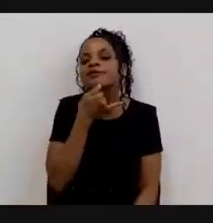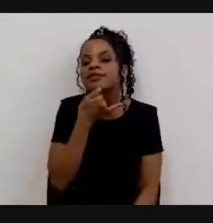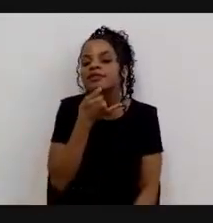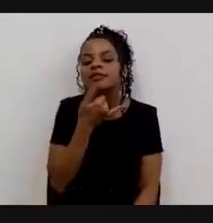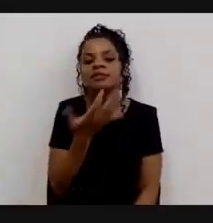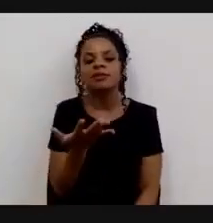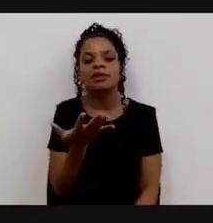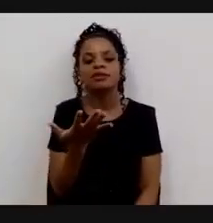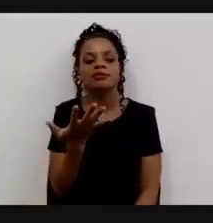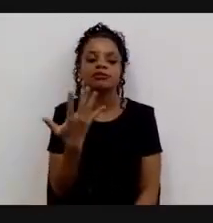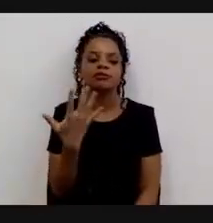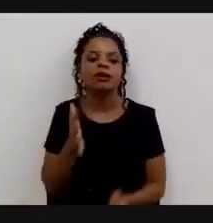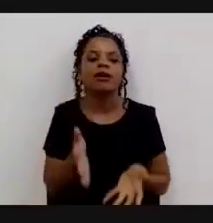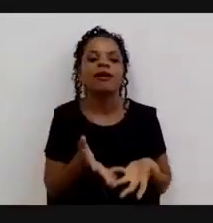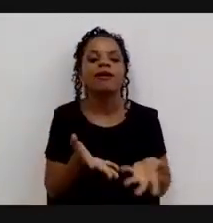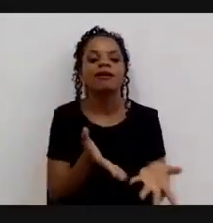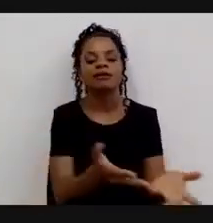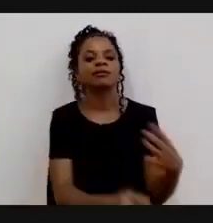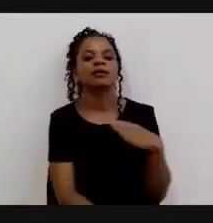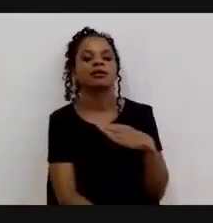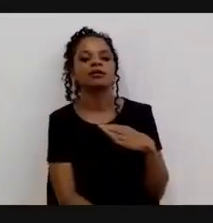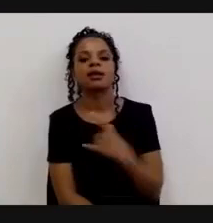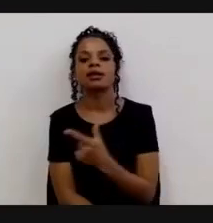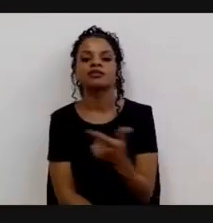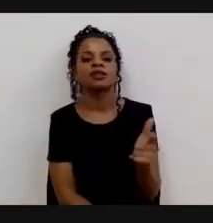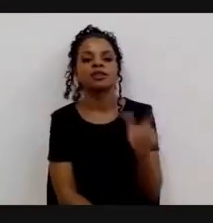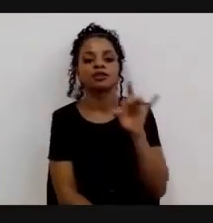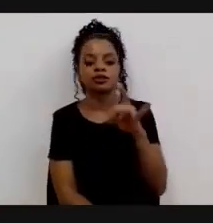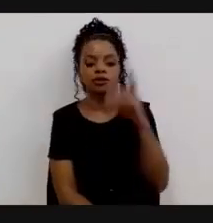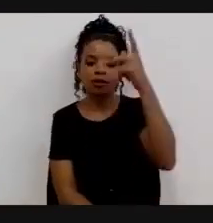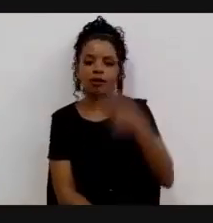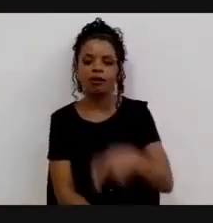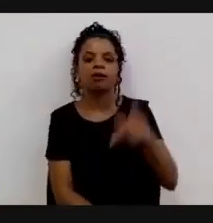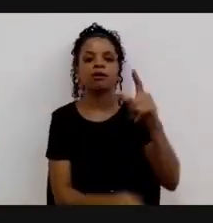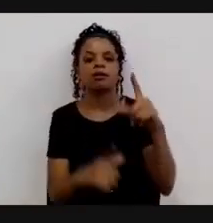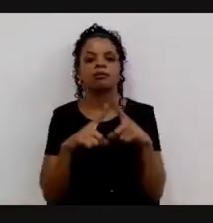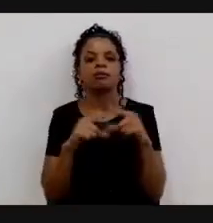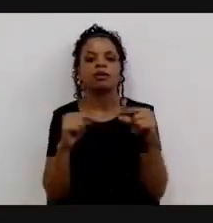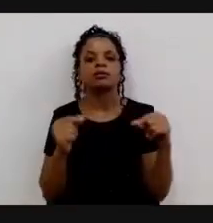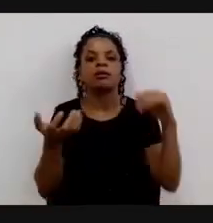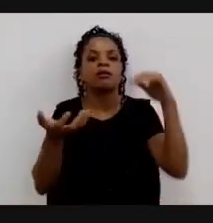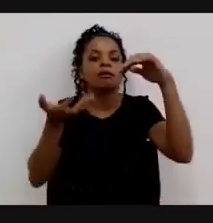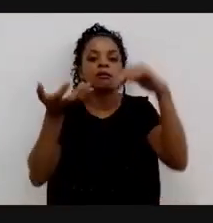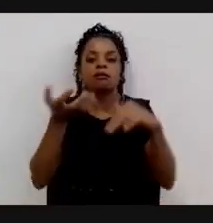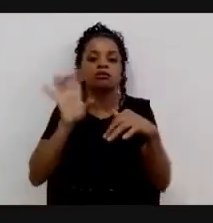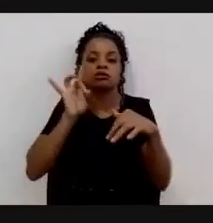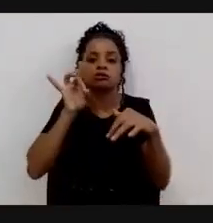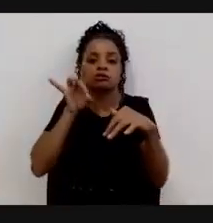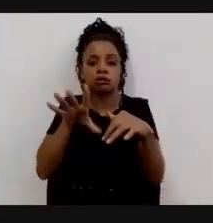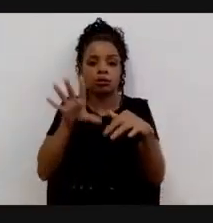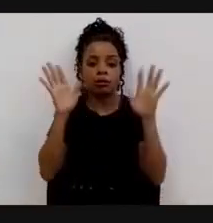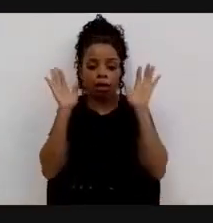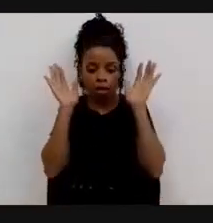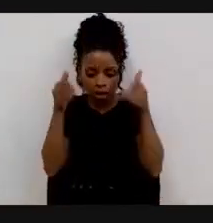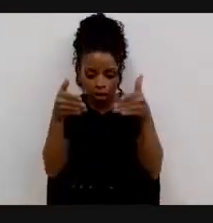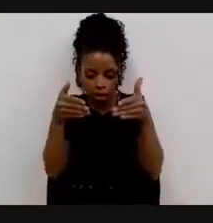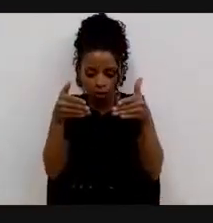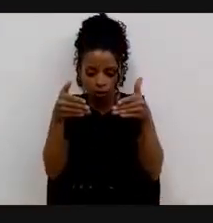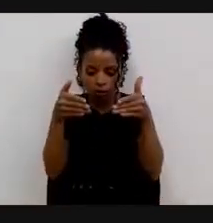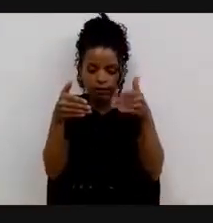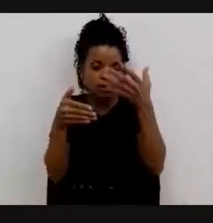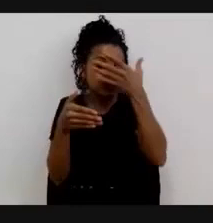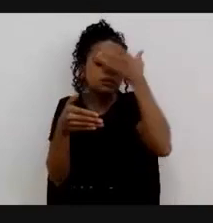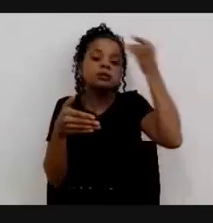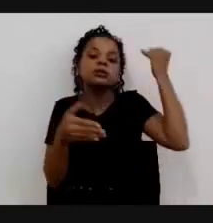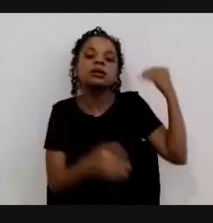discussão de política, alguma coisa, aonde que cai? Aqui, em Brasília, né? Congresso Nacional, e é isso daí. Ninguém discute a cidade, ninguém